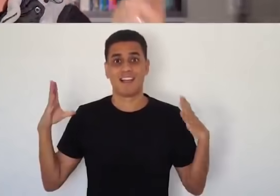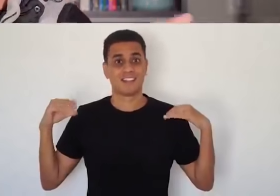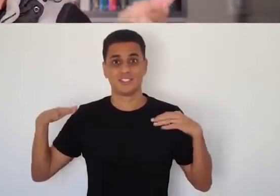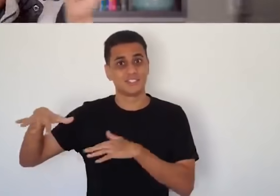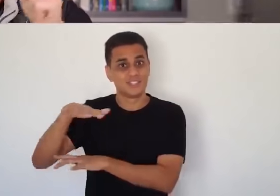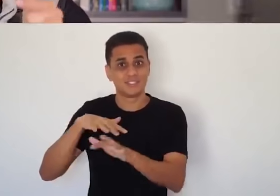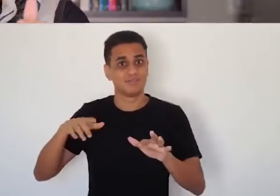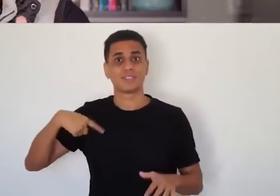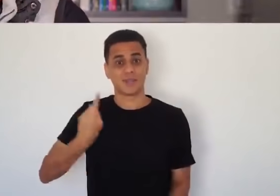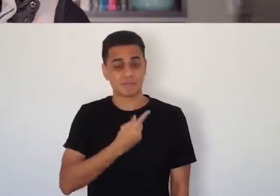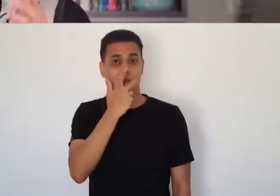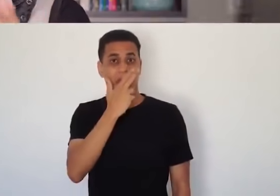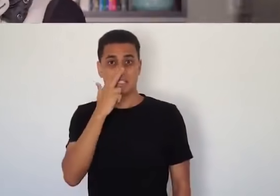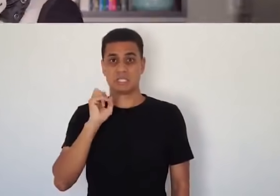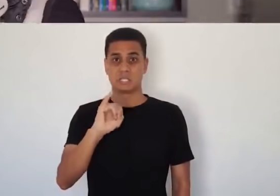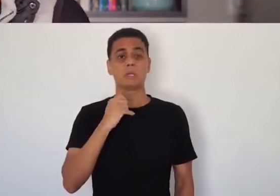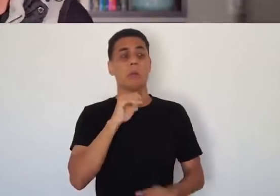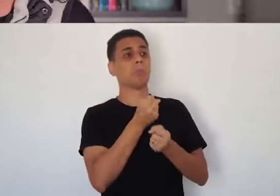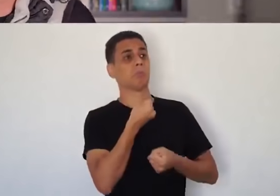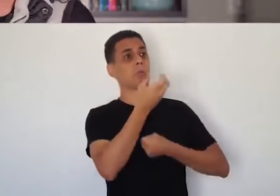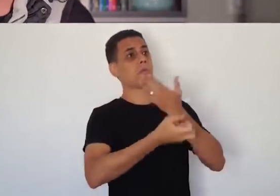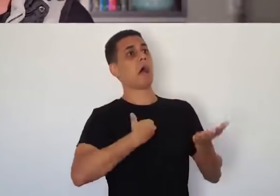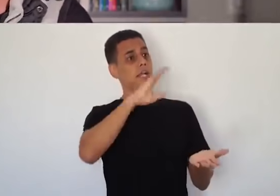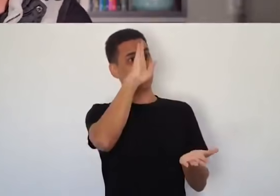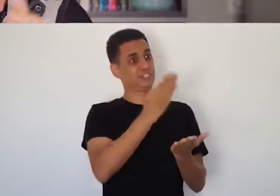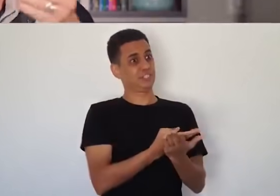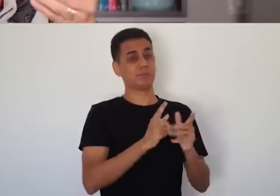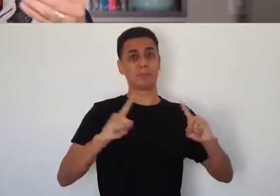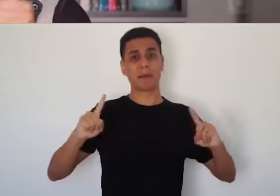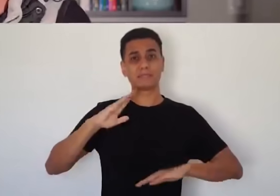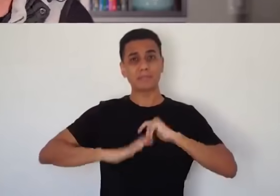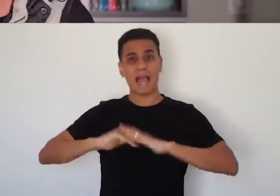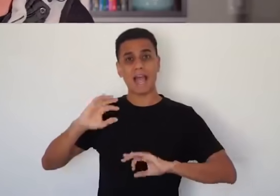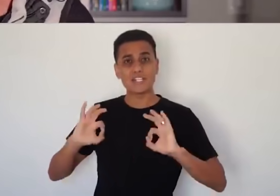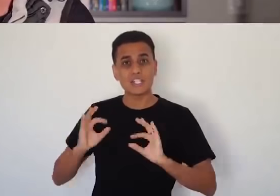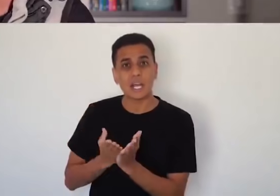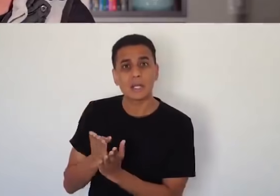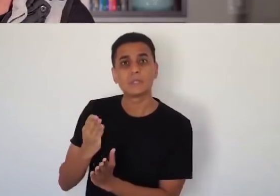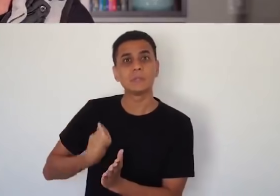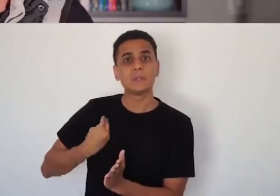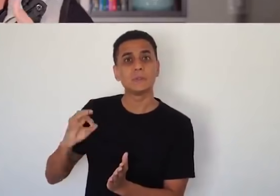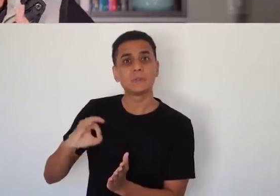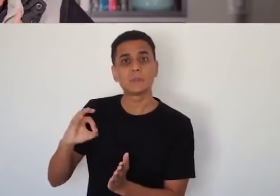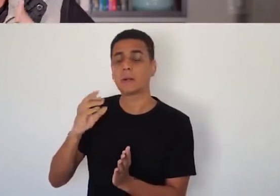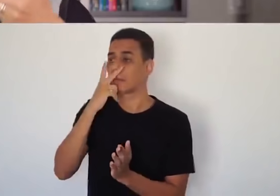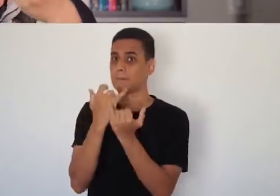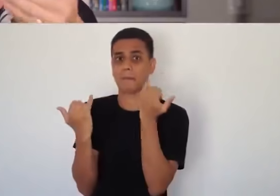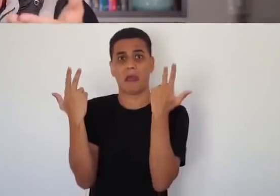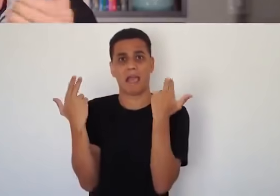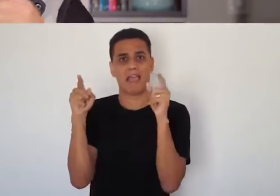que essa fé de Abraão ela foi manifestada de maneira prática, quando Deus lhe pede o seu filho, Isaque, e